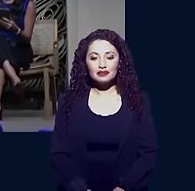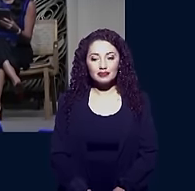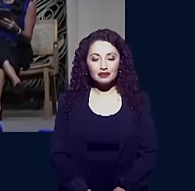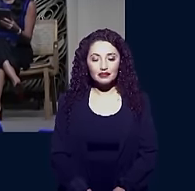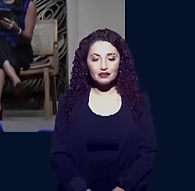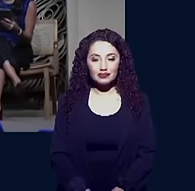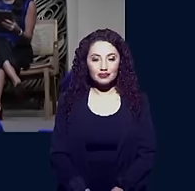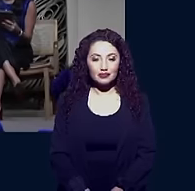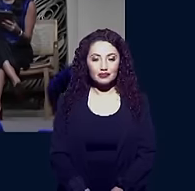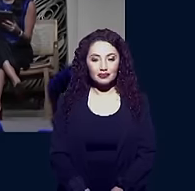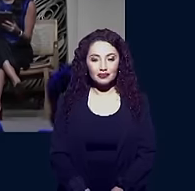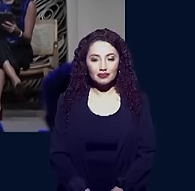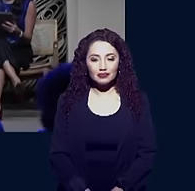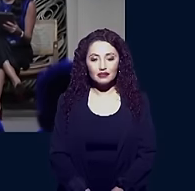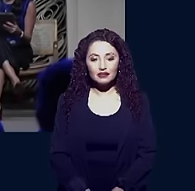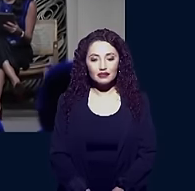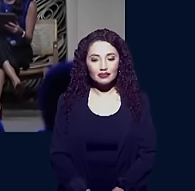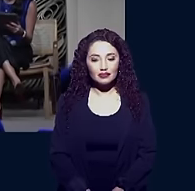todos